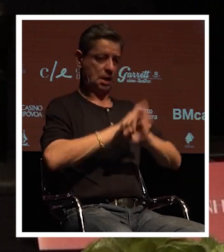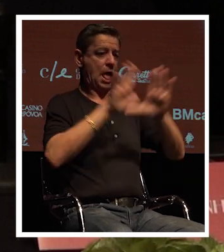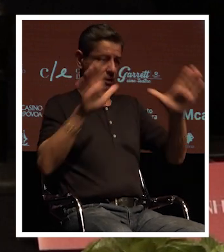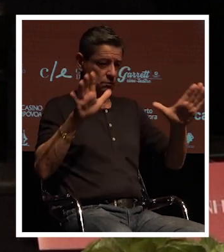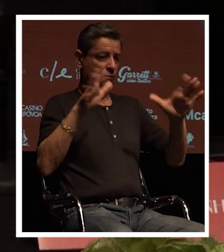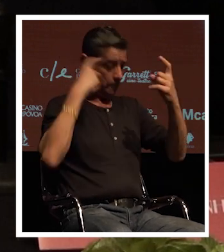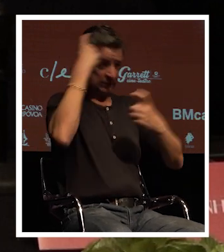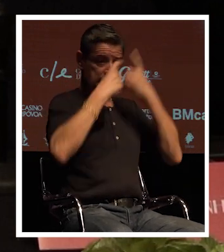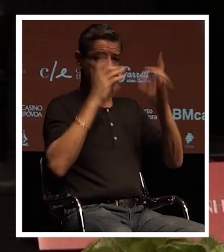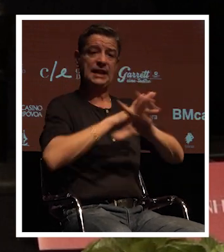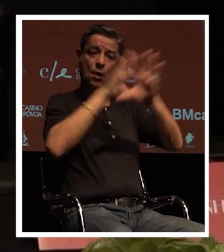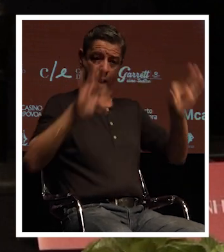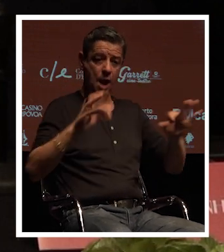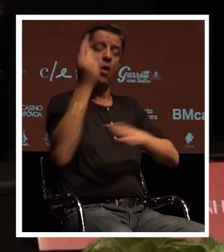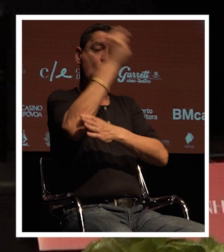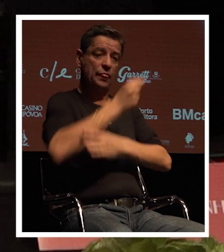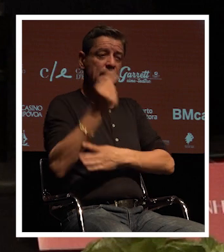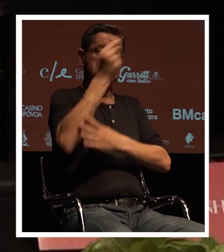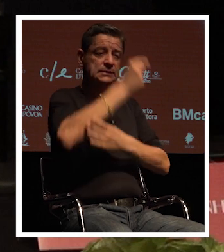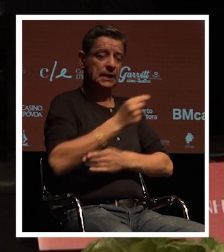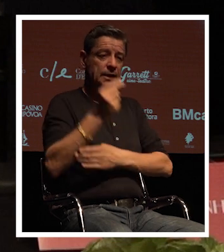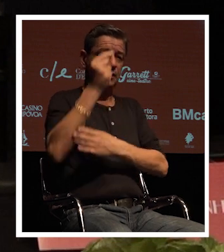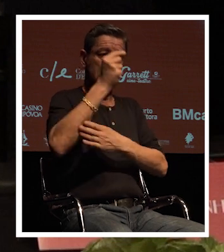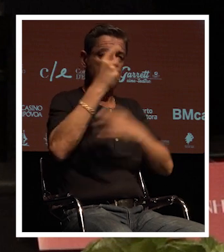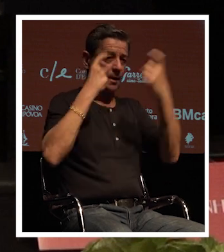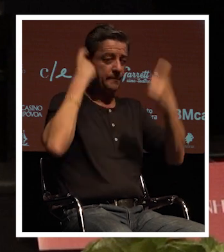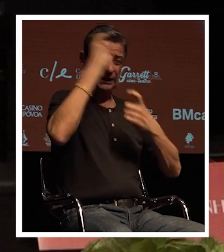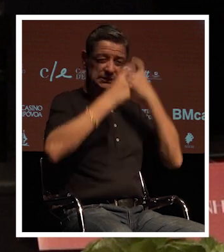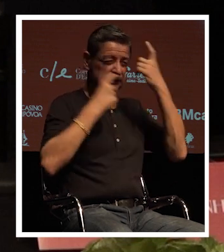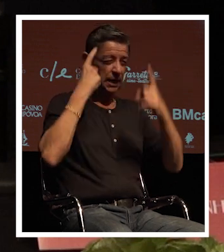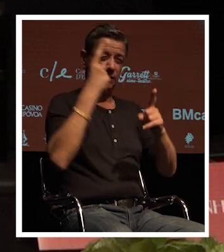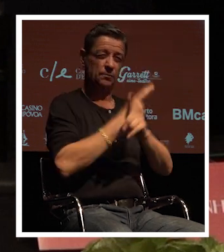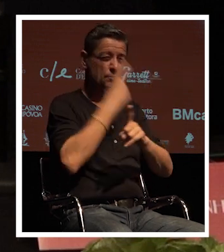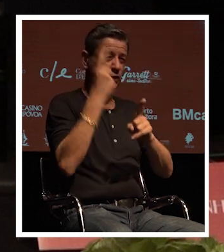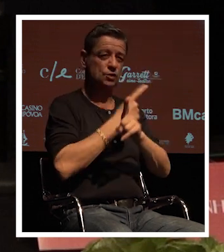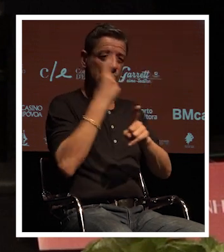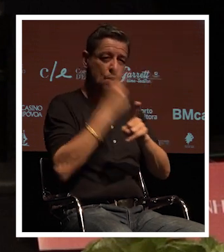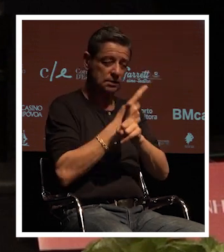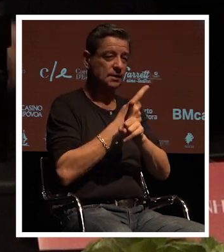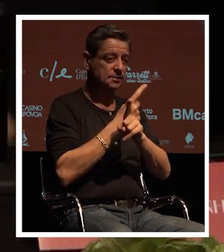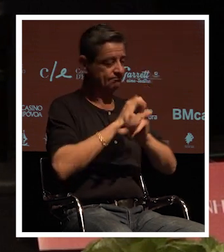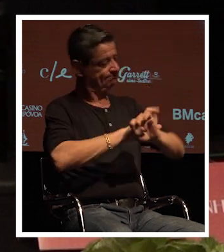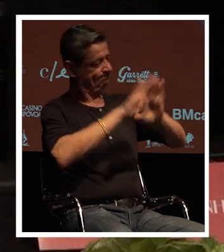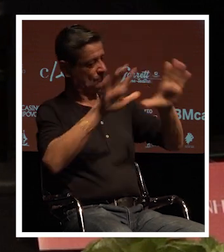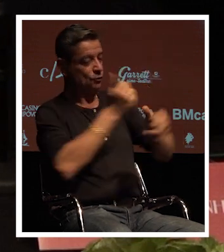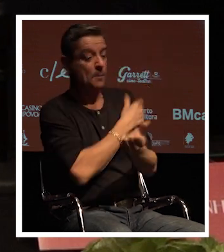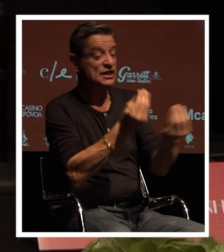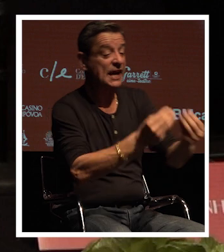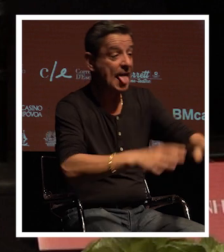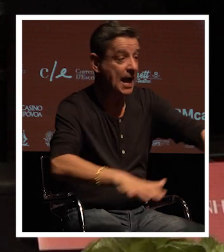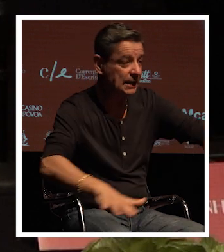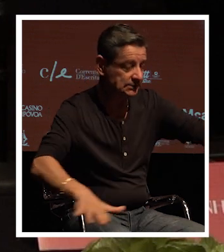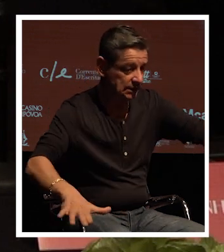pens é como um desenho e deixou-me a pensar em várias coisas a primeira é clar evidência que temos quando somos